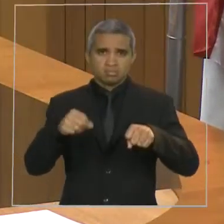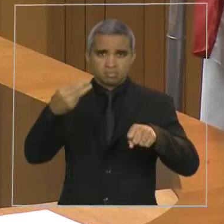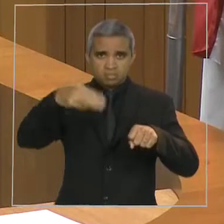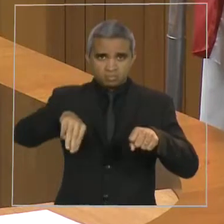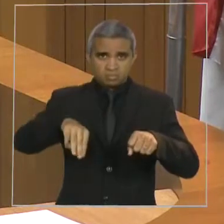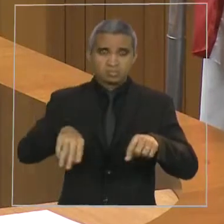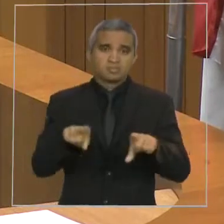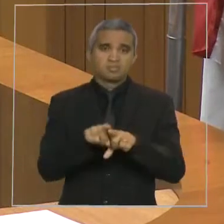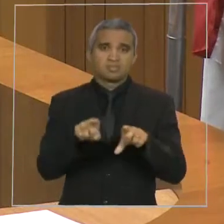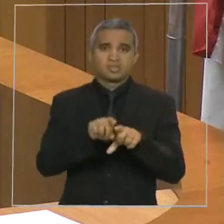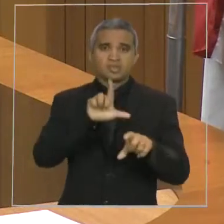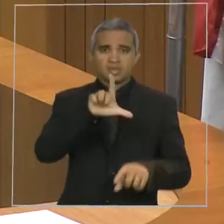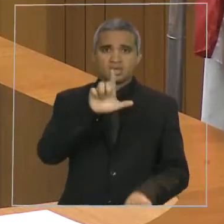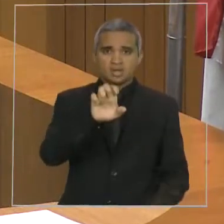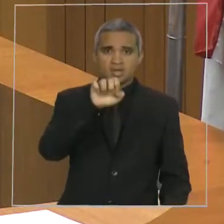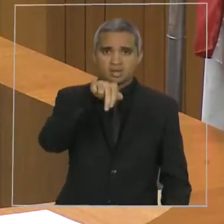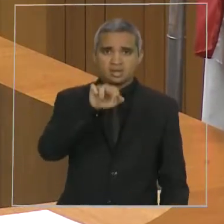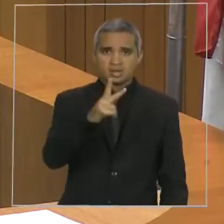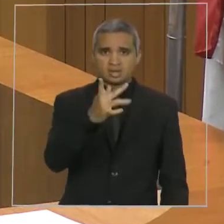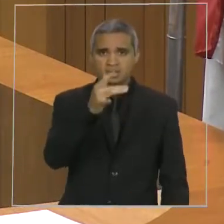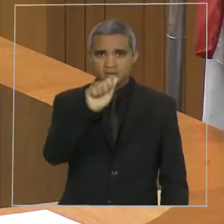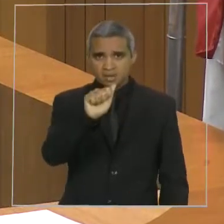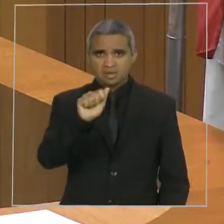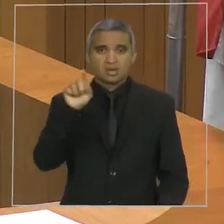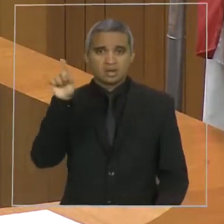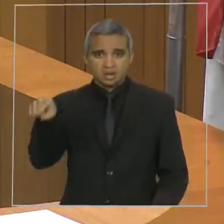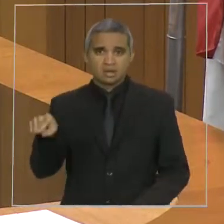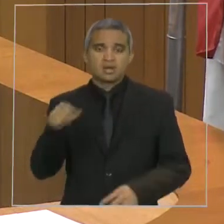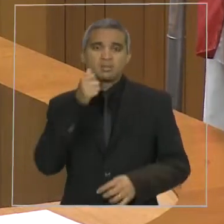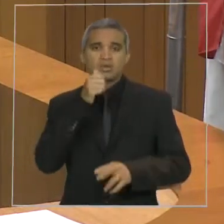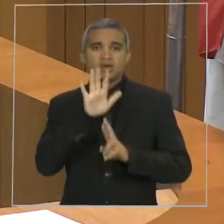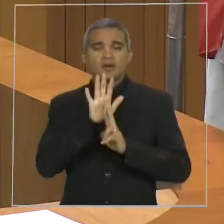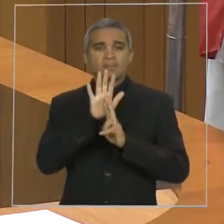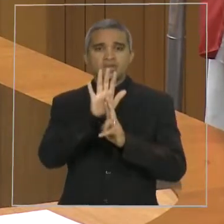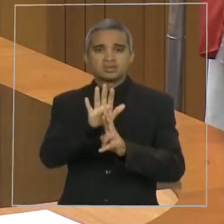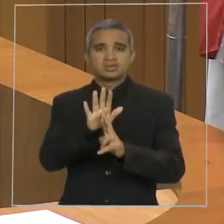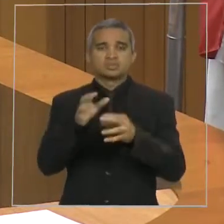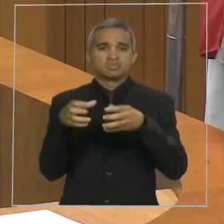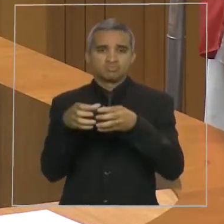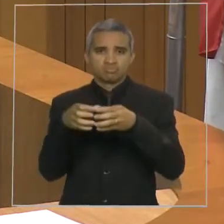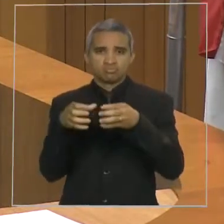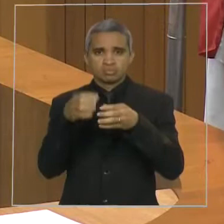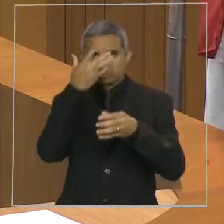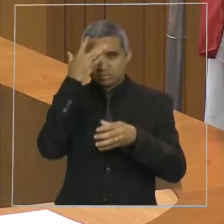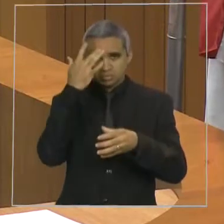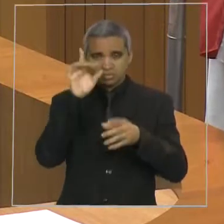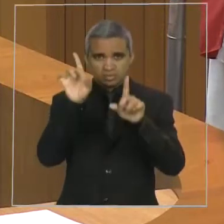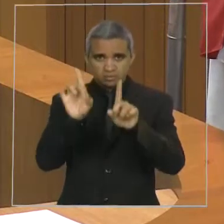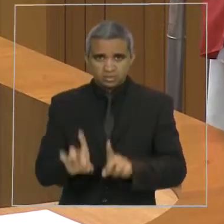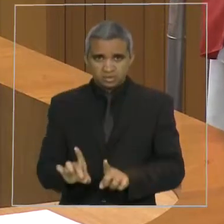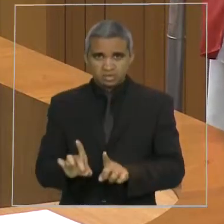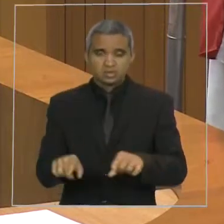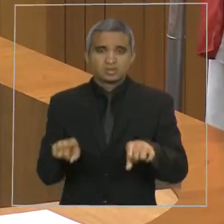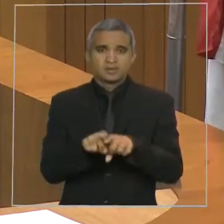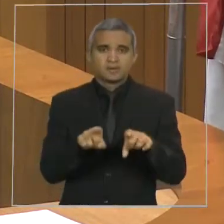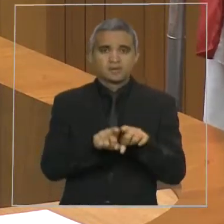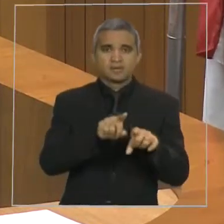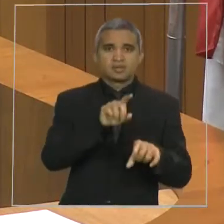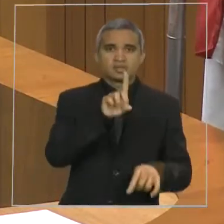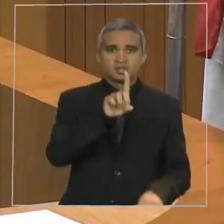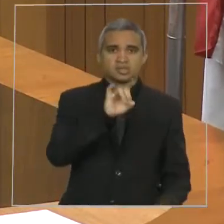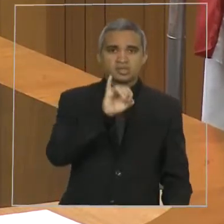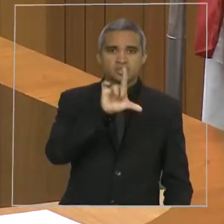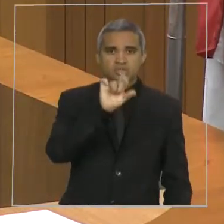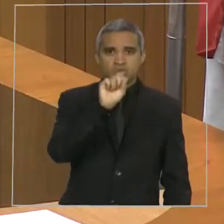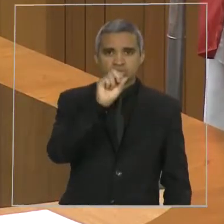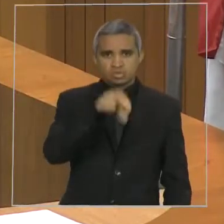representante do Movimento Coletivo de Mulheres com Deficiência, o senhor Dilson Bessa, conselheiro nacional de saúde, o